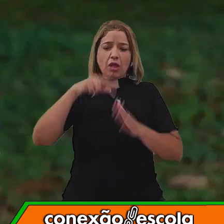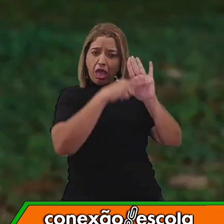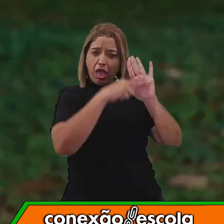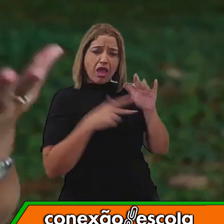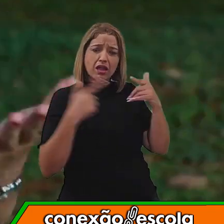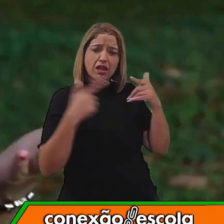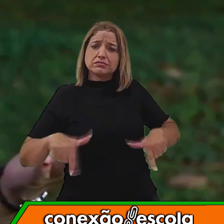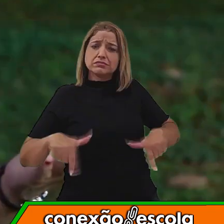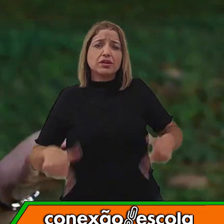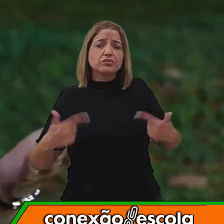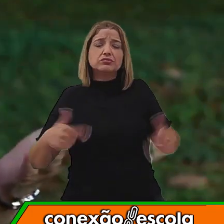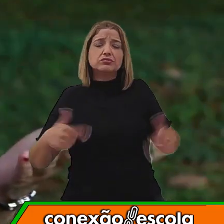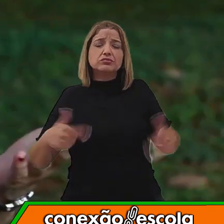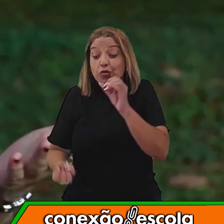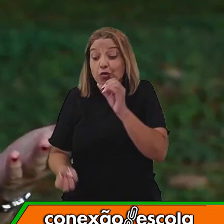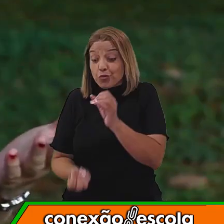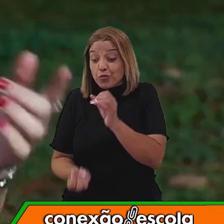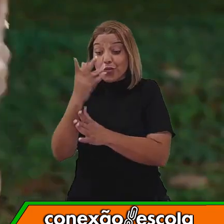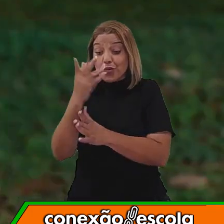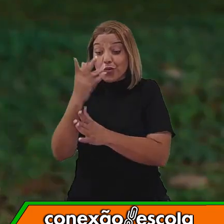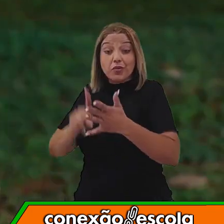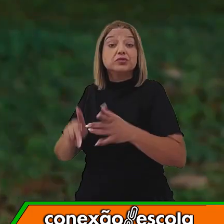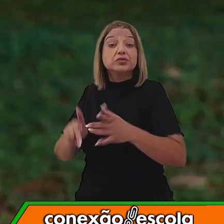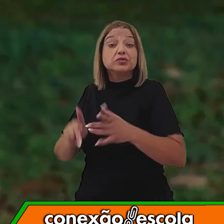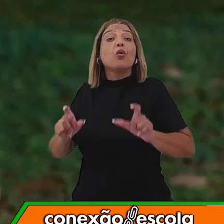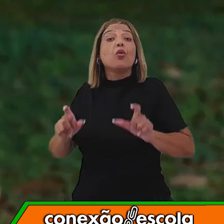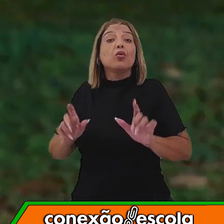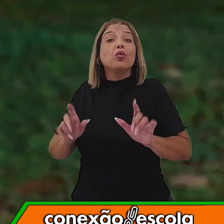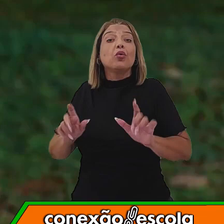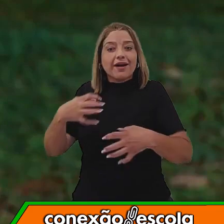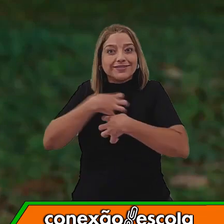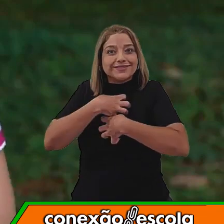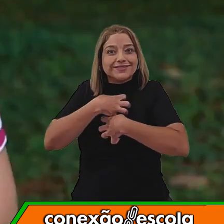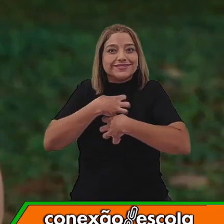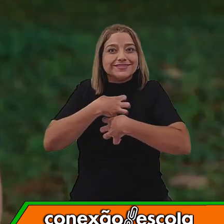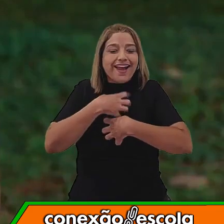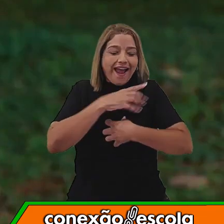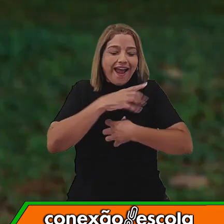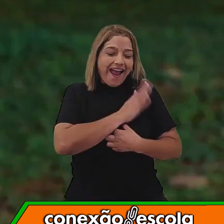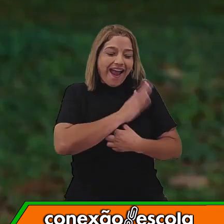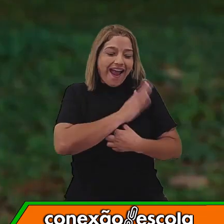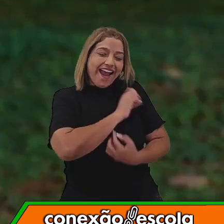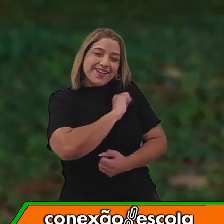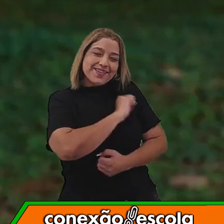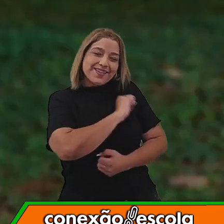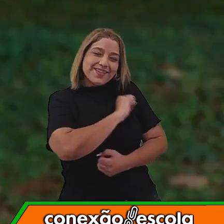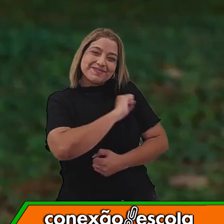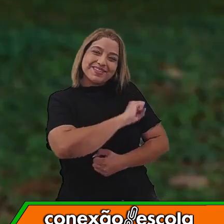Onde nasce a poesia então? Tá ouvindo? É o barulho do coração.